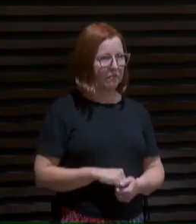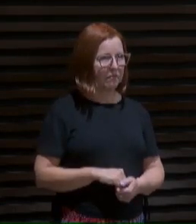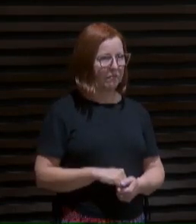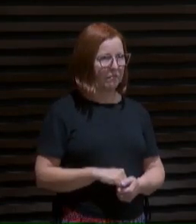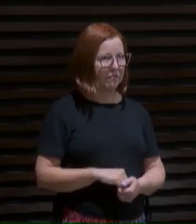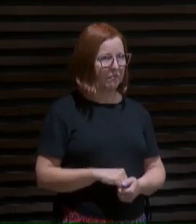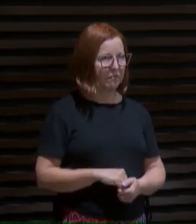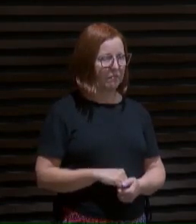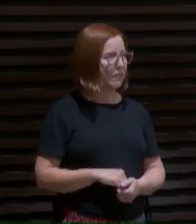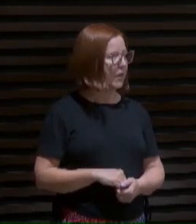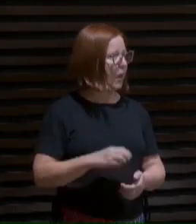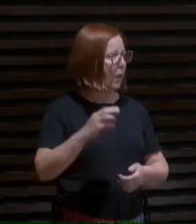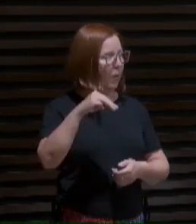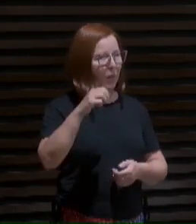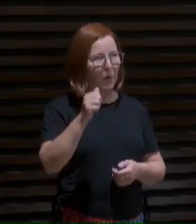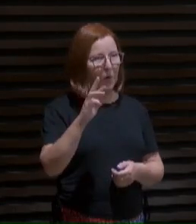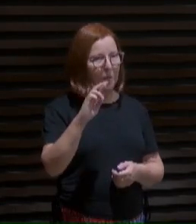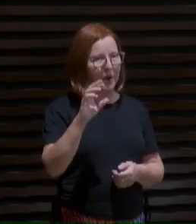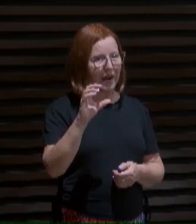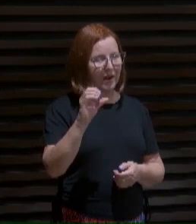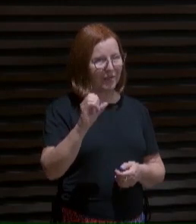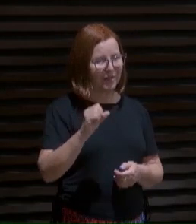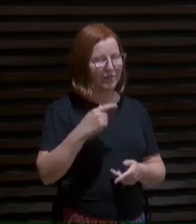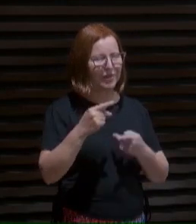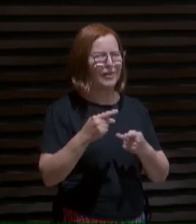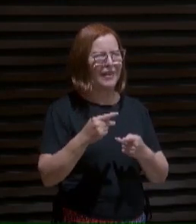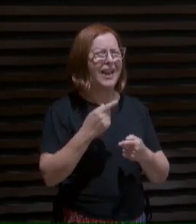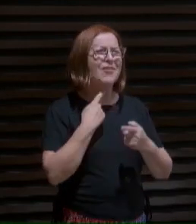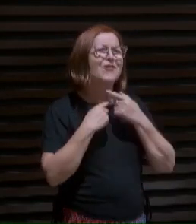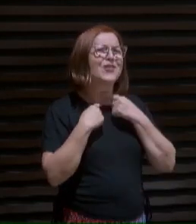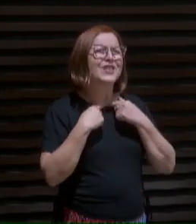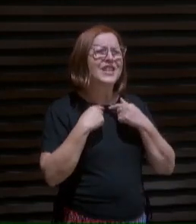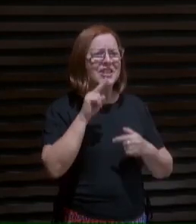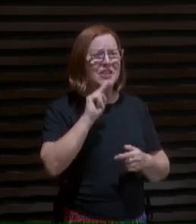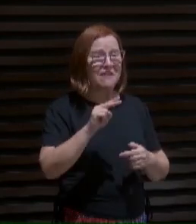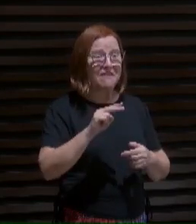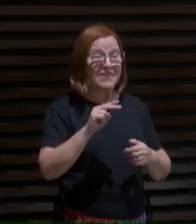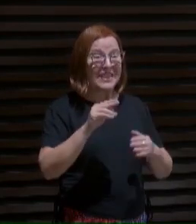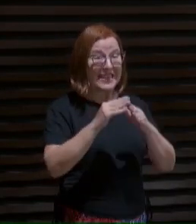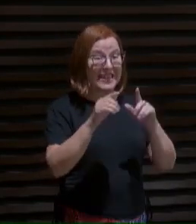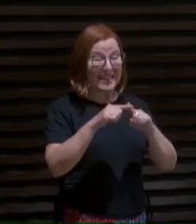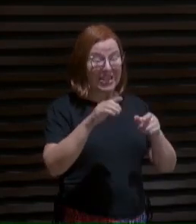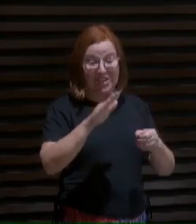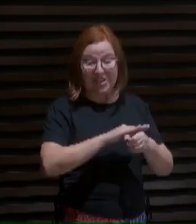O Marquinho disse: eu tinha vontade de ver essa igreja cheia na quarta-feira.